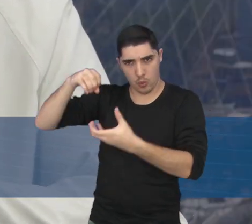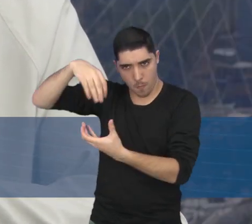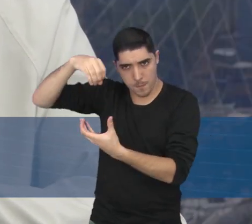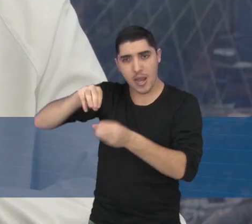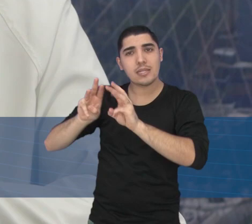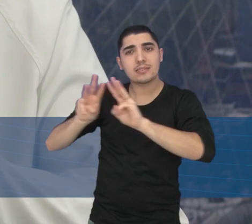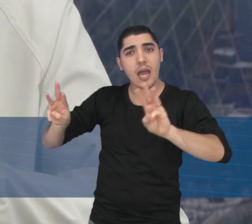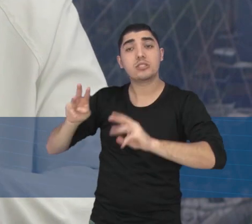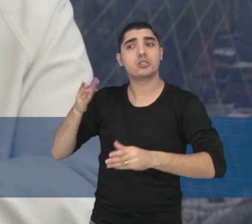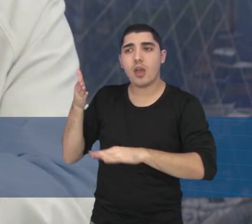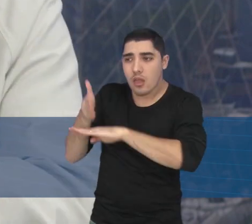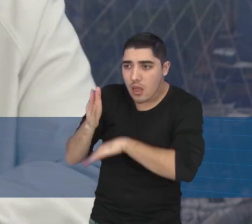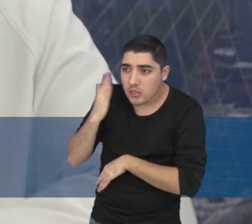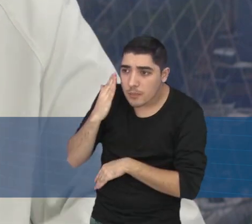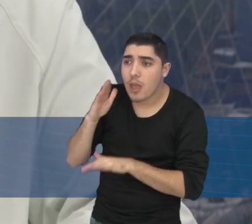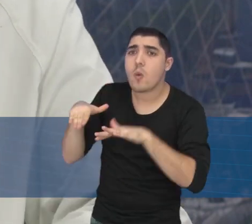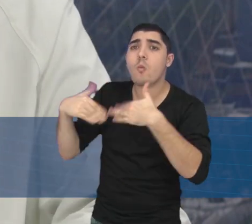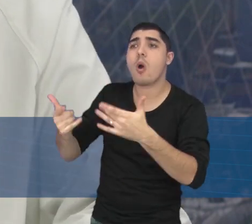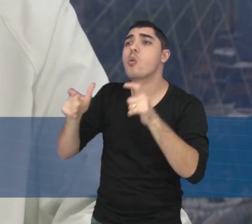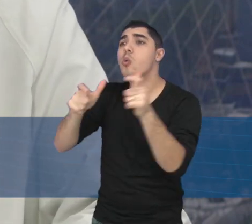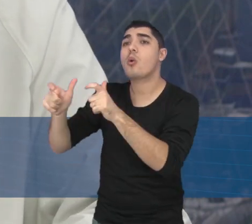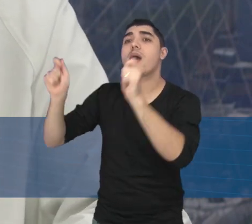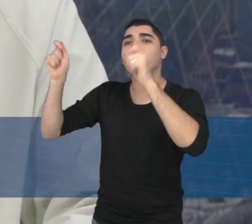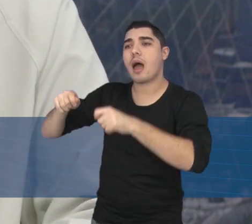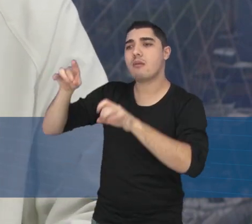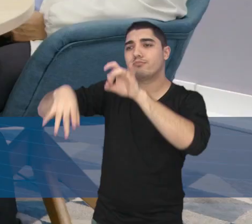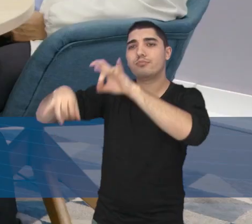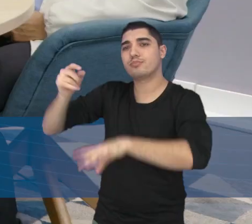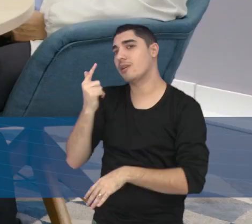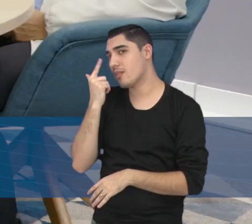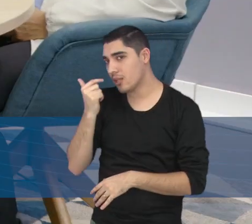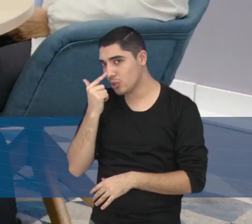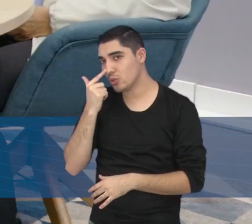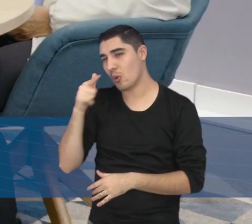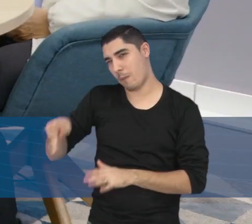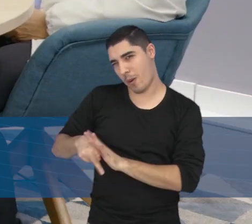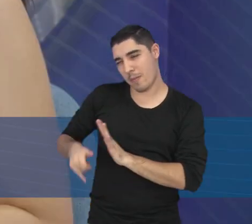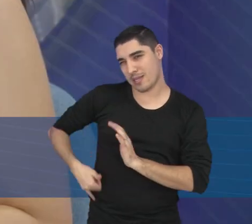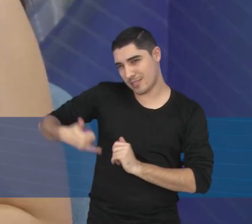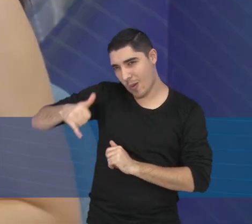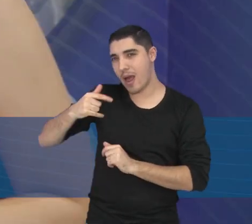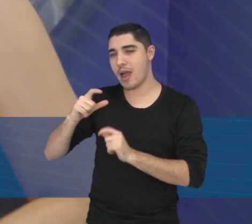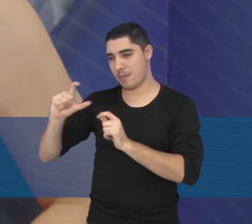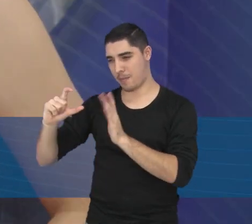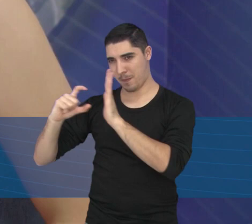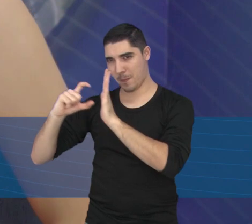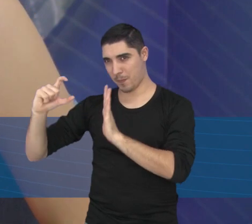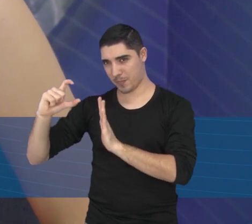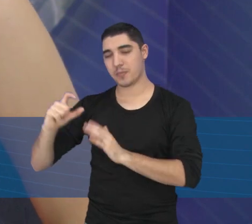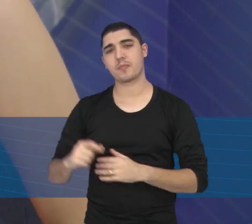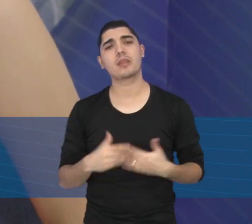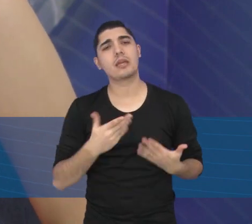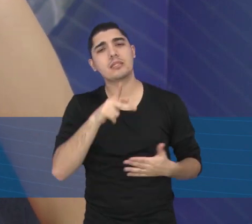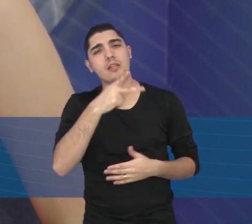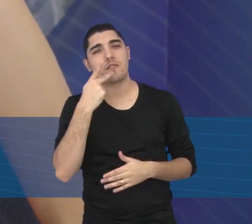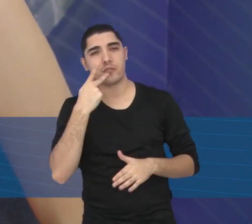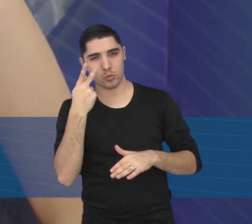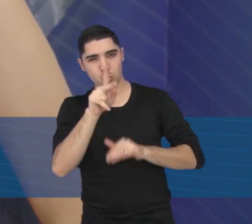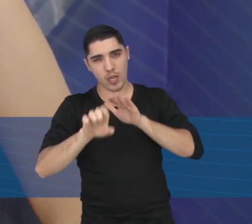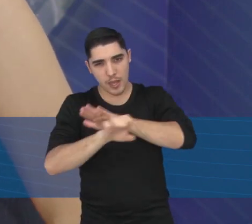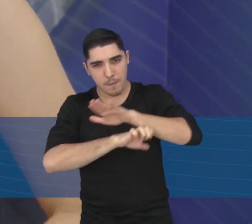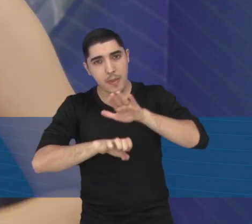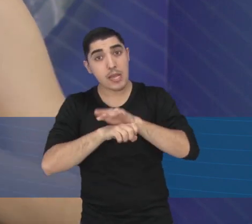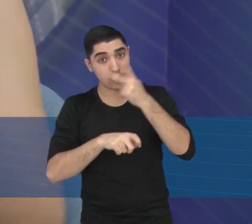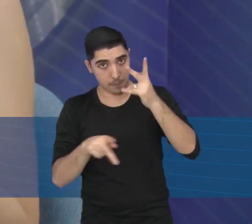lugares específicos para pilhas e baterias e celulares. Bacana. O Henrique, você mencionou a empresa, vale a